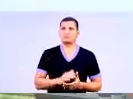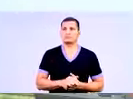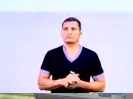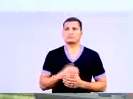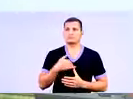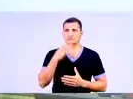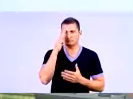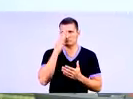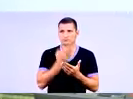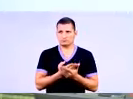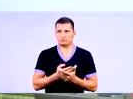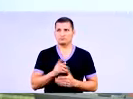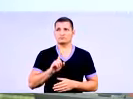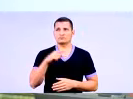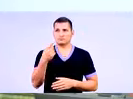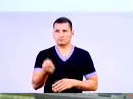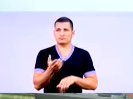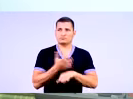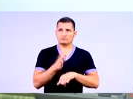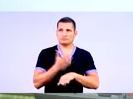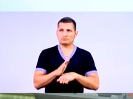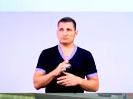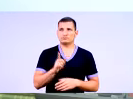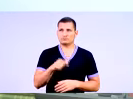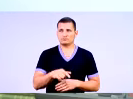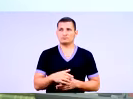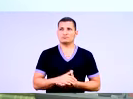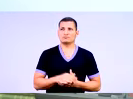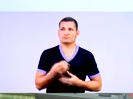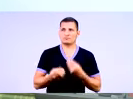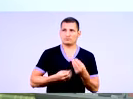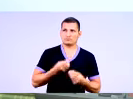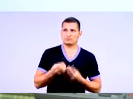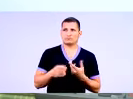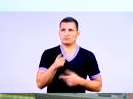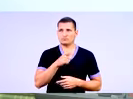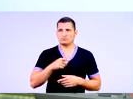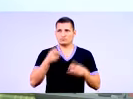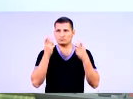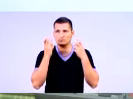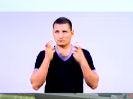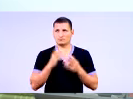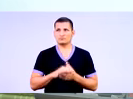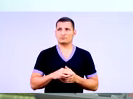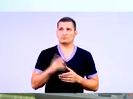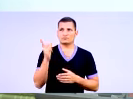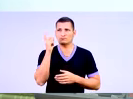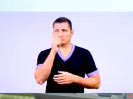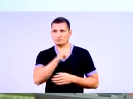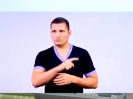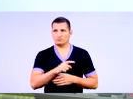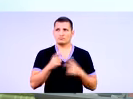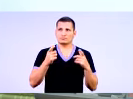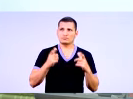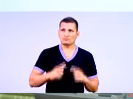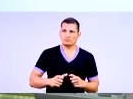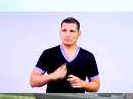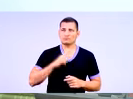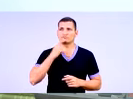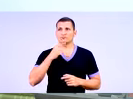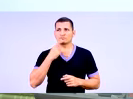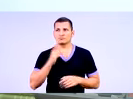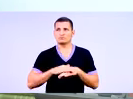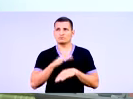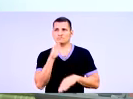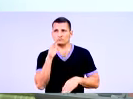que quando a gente vai para os exercícios, é o momento onde vocês vão percebendo onde foram as piores dificuldades, as dúvidas